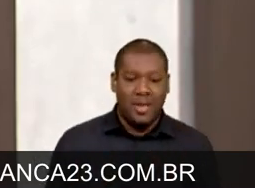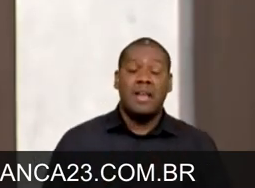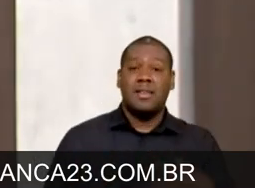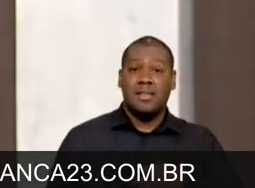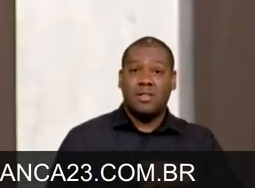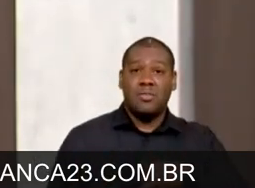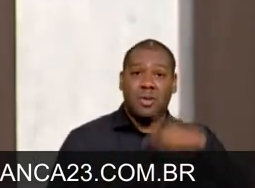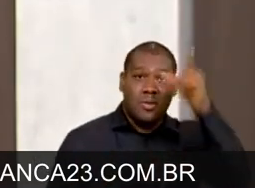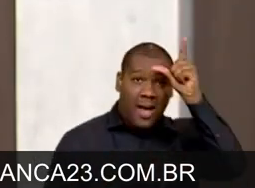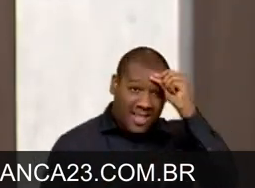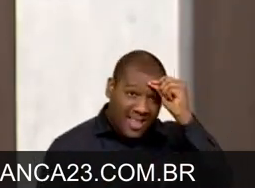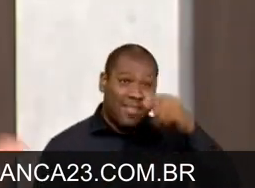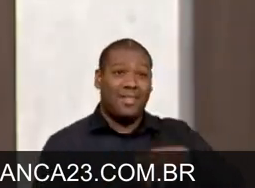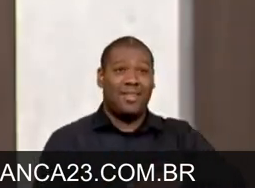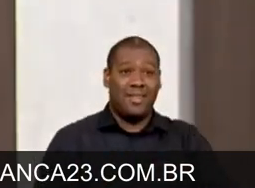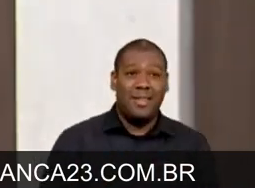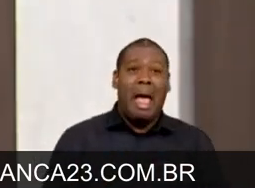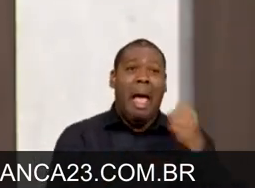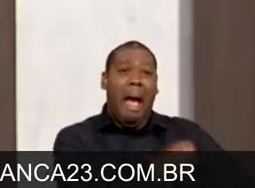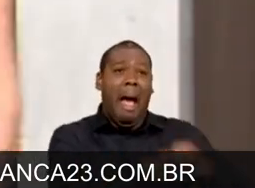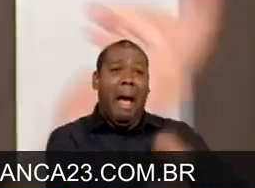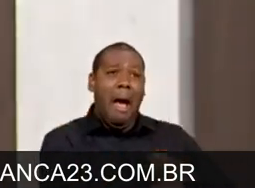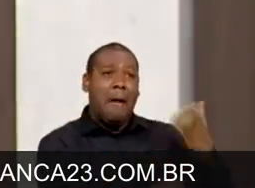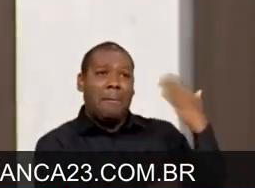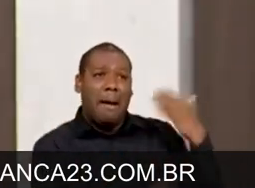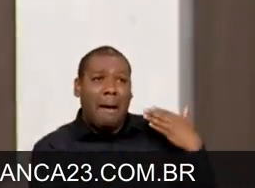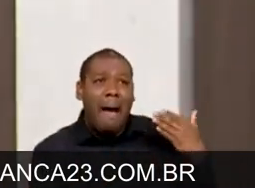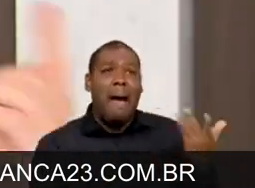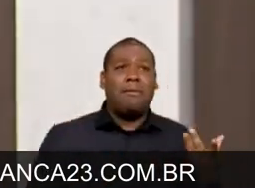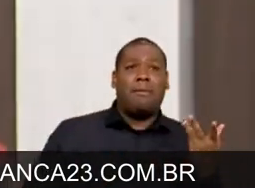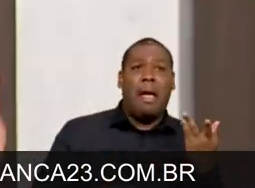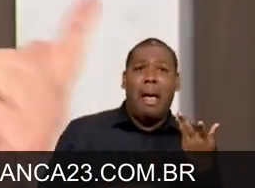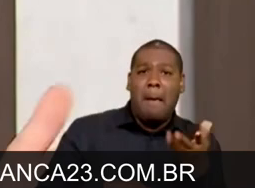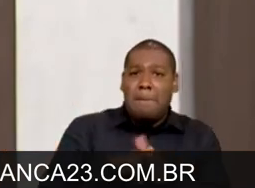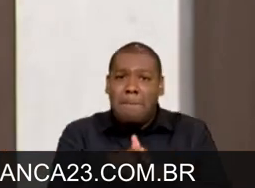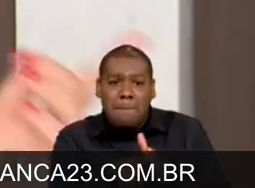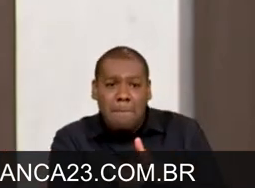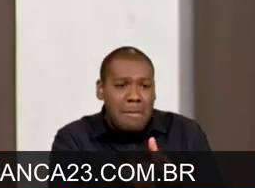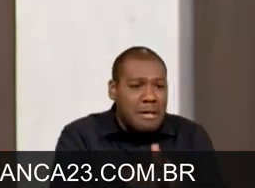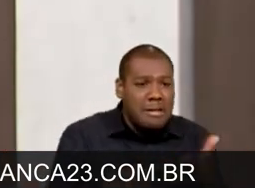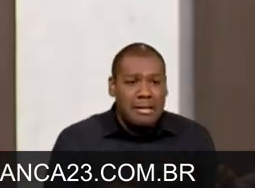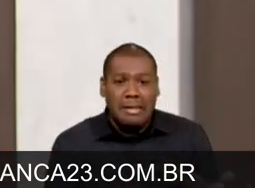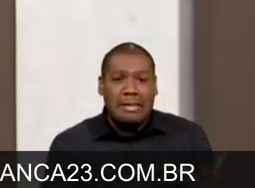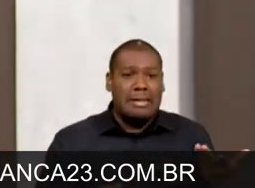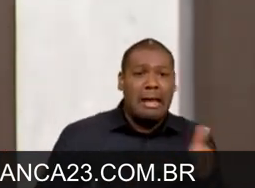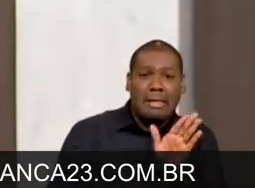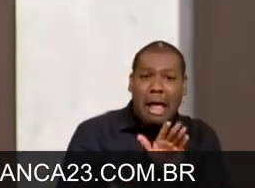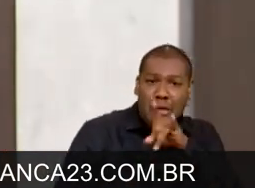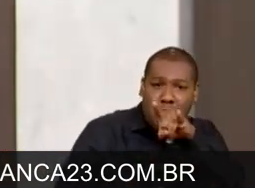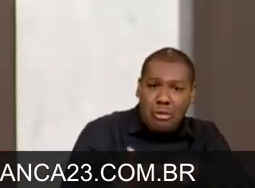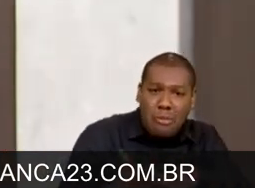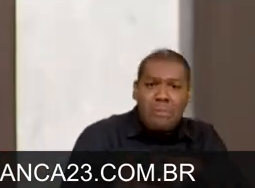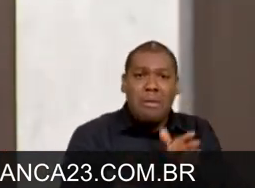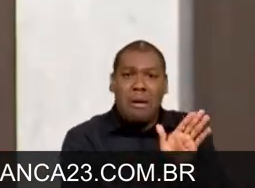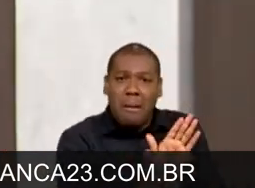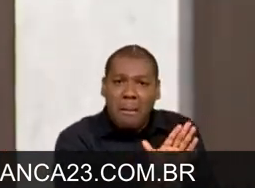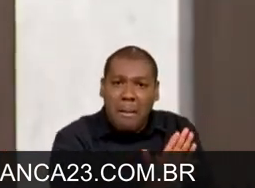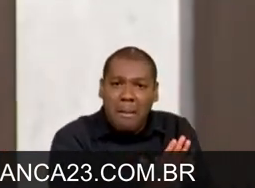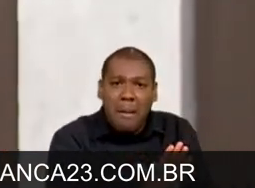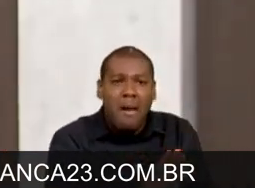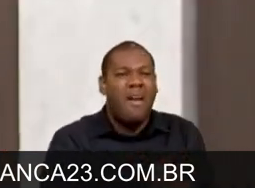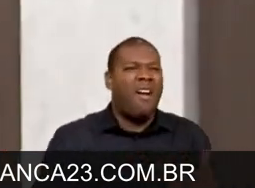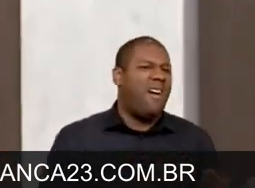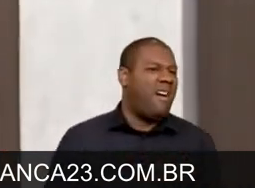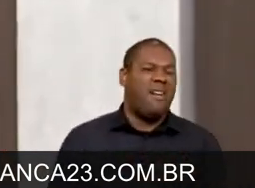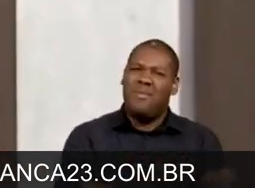for parar para procurar papel do ano passado, do médico que você foi, que você nem lembra às vezes o nome, quando foi, então deixar tudo dentro de uma